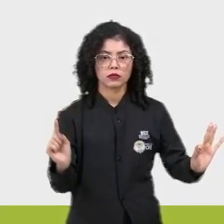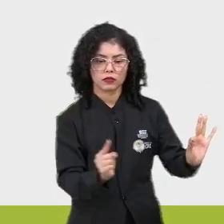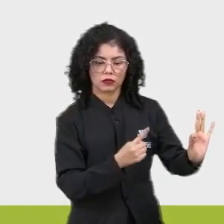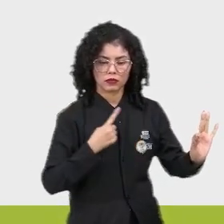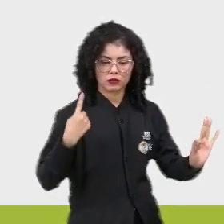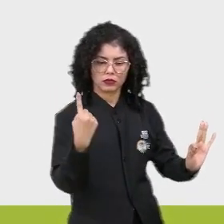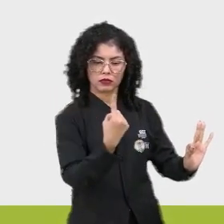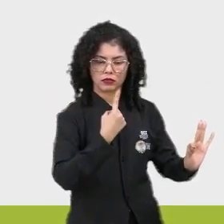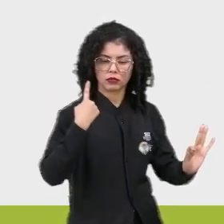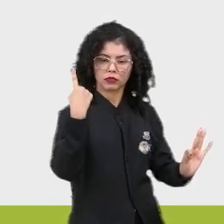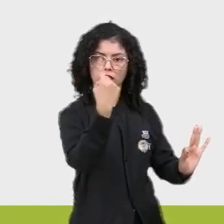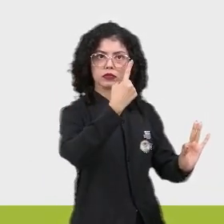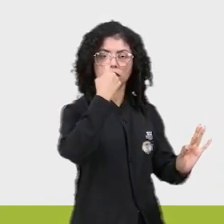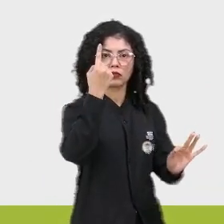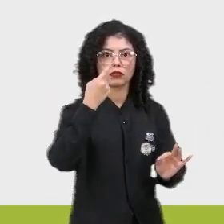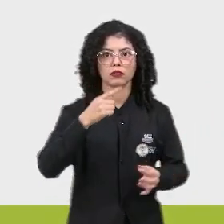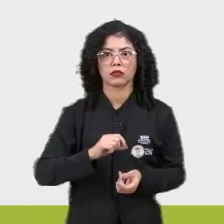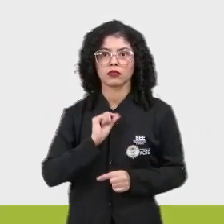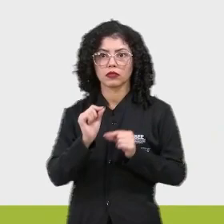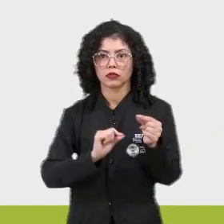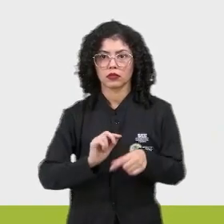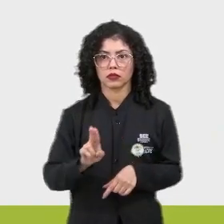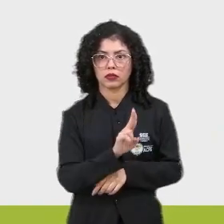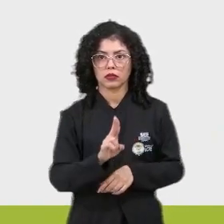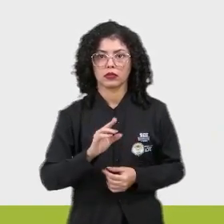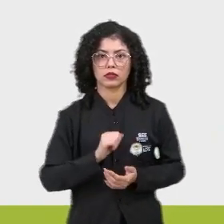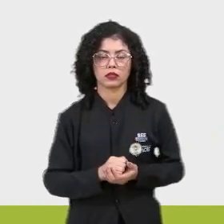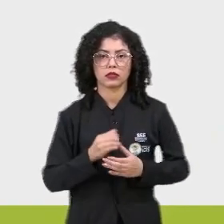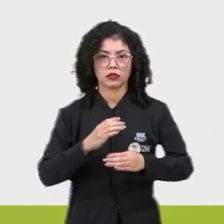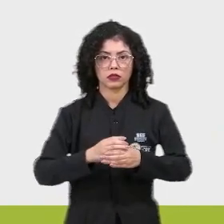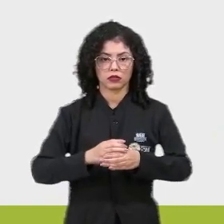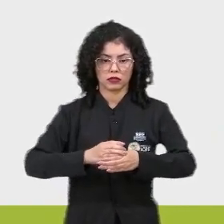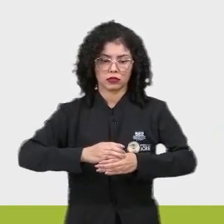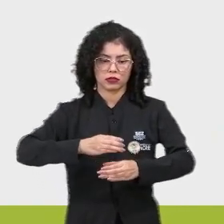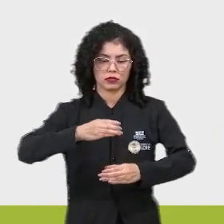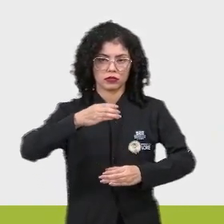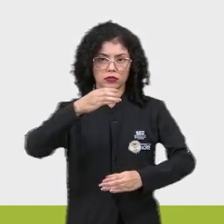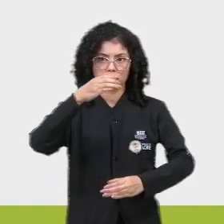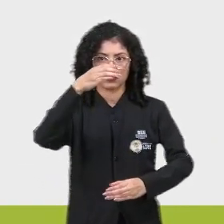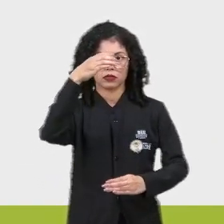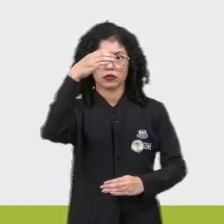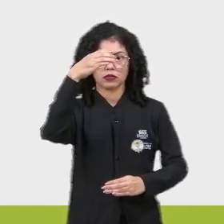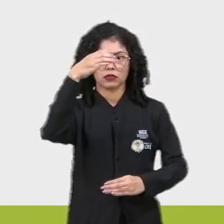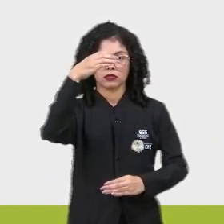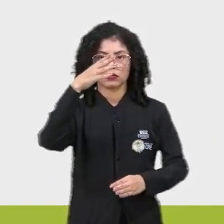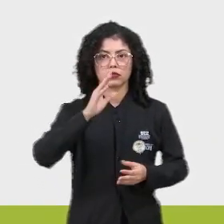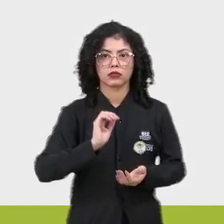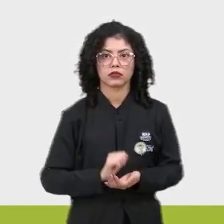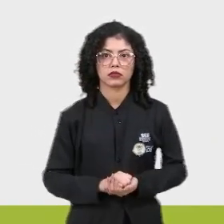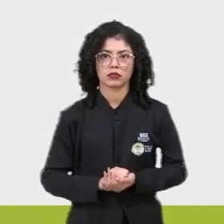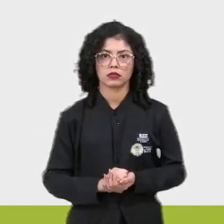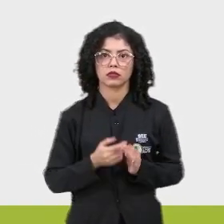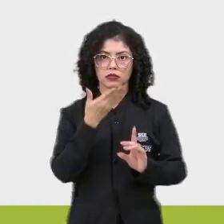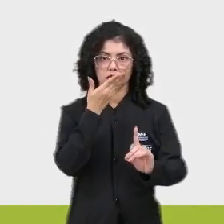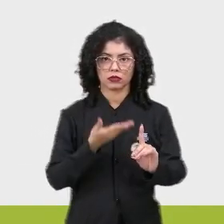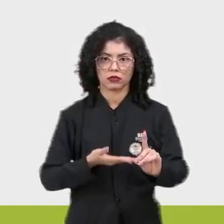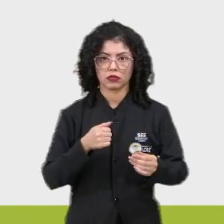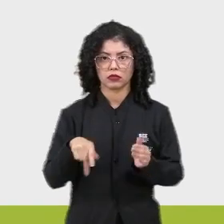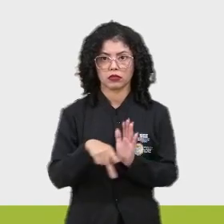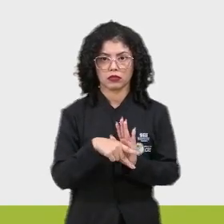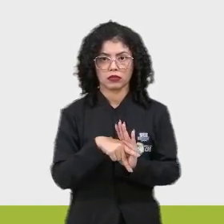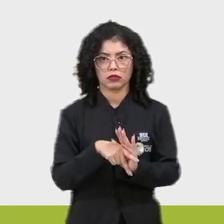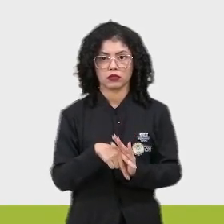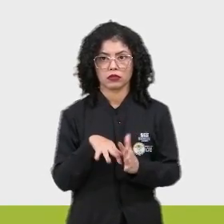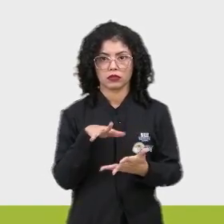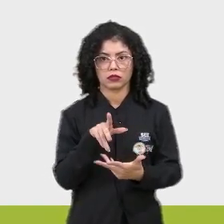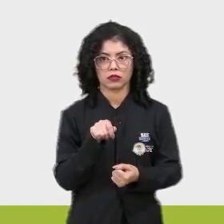em volta de um cilindro. Esse arranjo ele ficou conhecido como parafuso telúrico, sendo o termo telúrico referente à